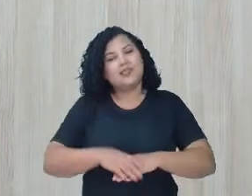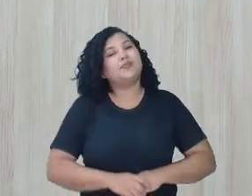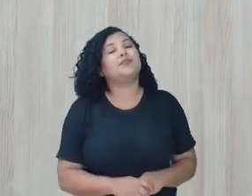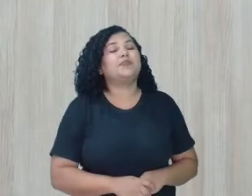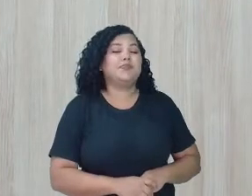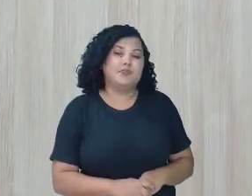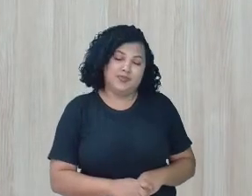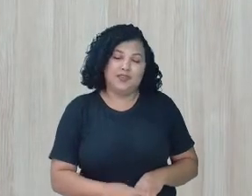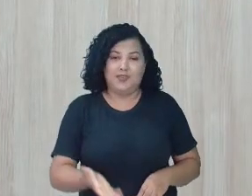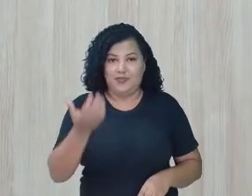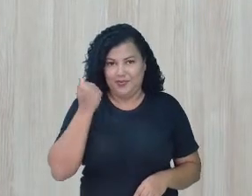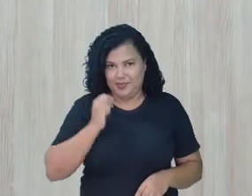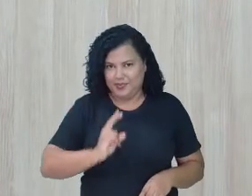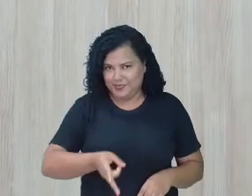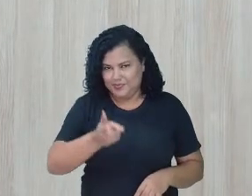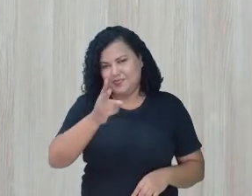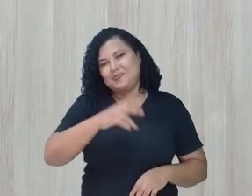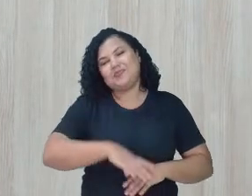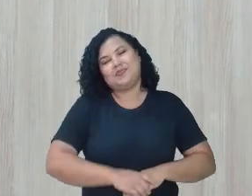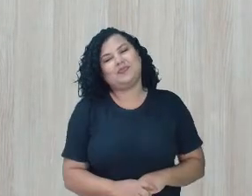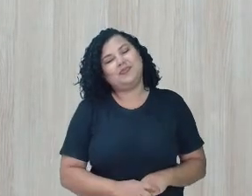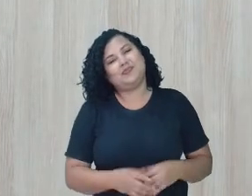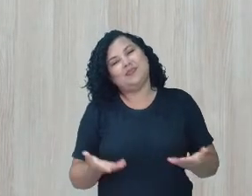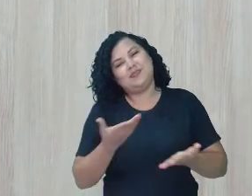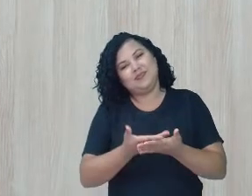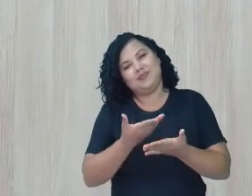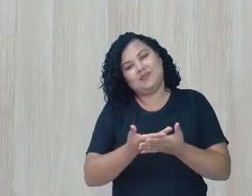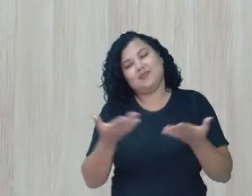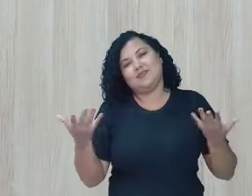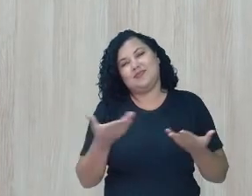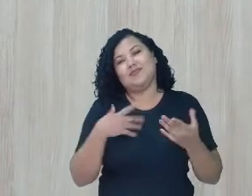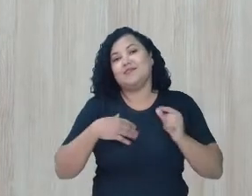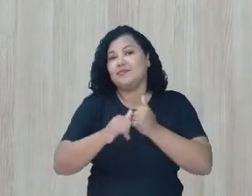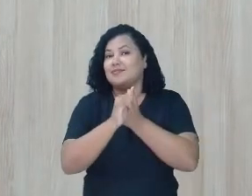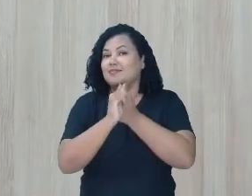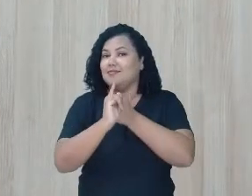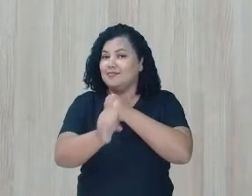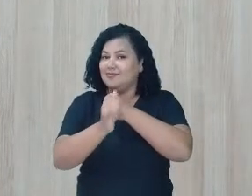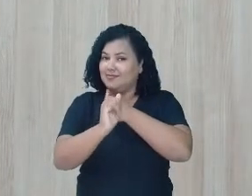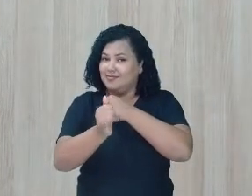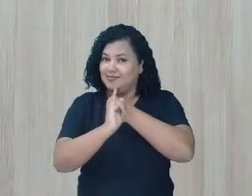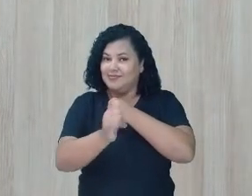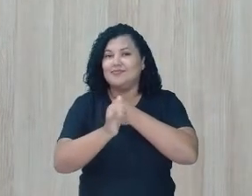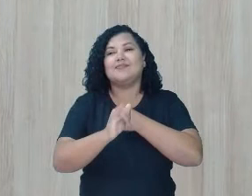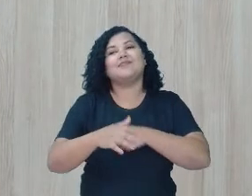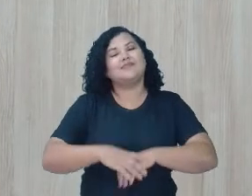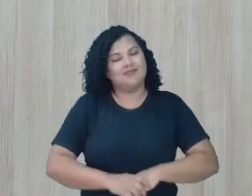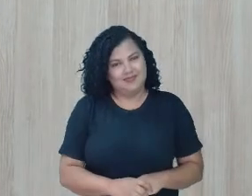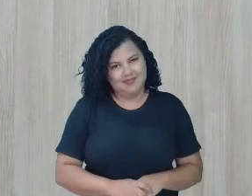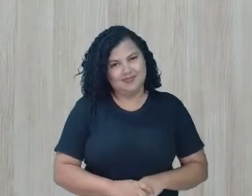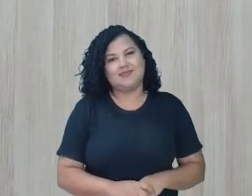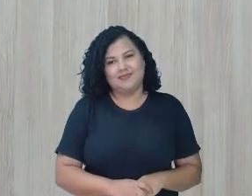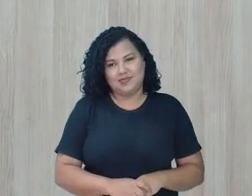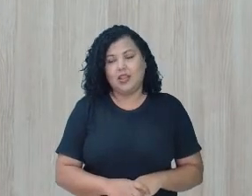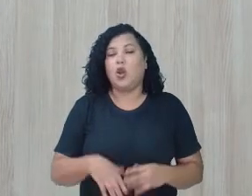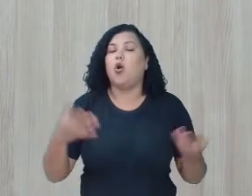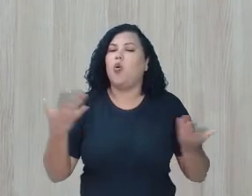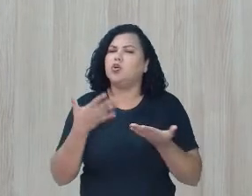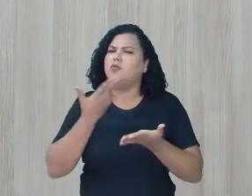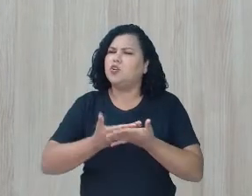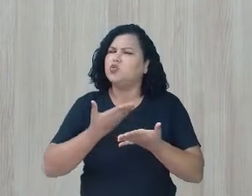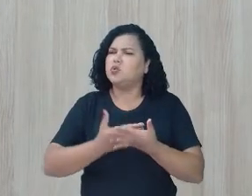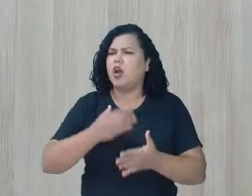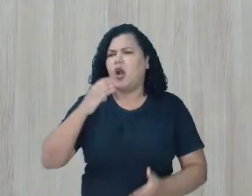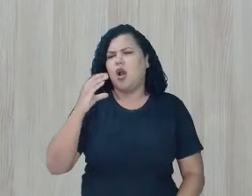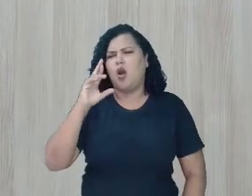Jéssica. Então vamos lá. Vamos começar a aula de hoje, que é sobre crônica, minha gente. Hoje começaremos a estudar um